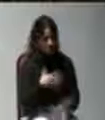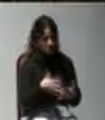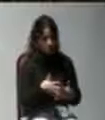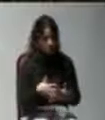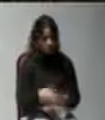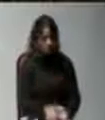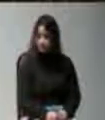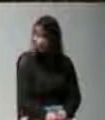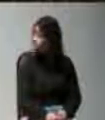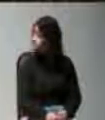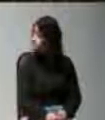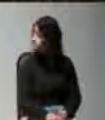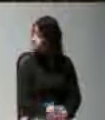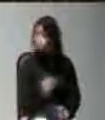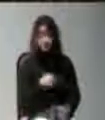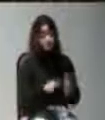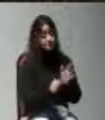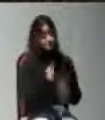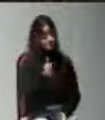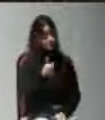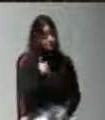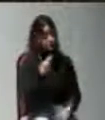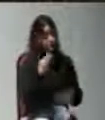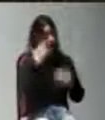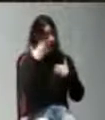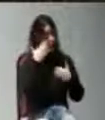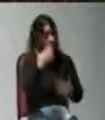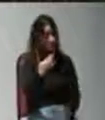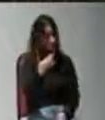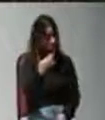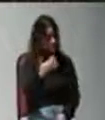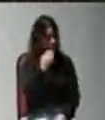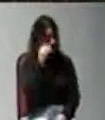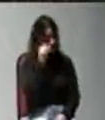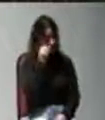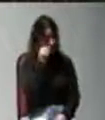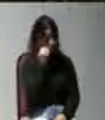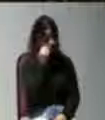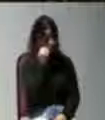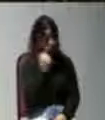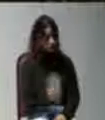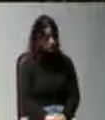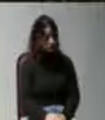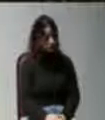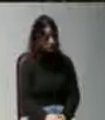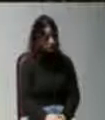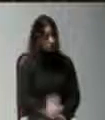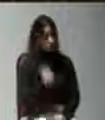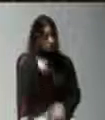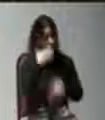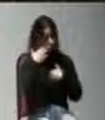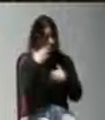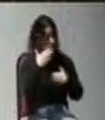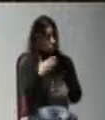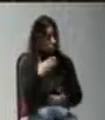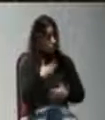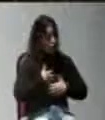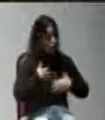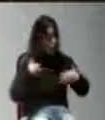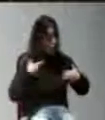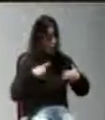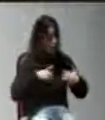Bom, em primeiro lugar, eu quero agradecer imensamente a honra de estar aqui nesse momento.